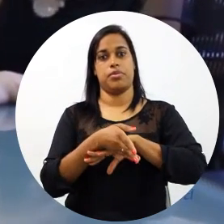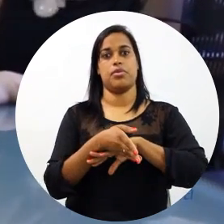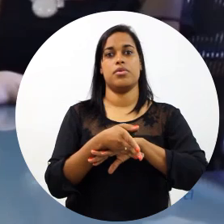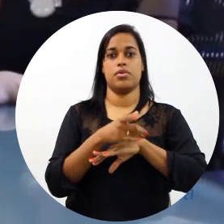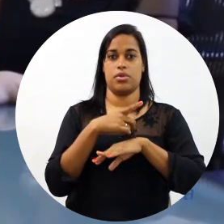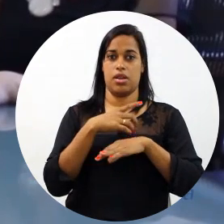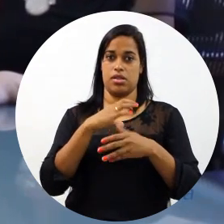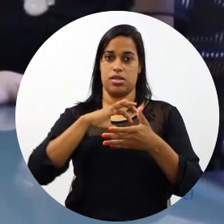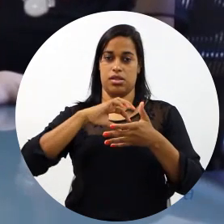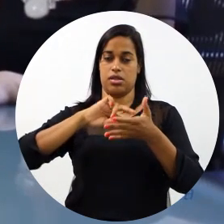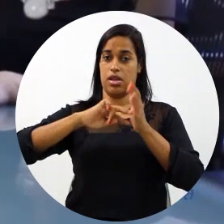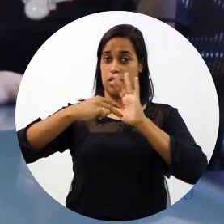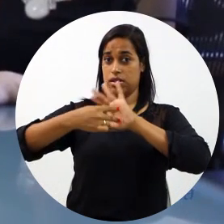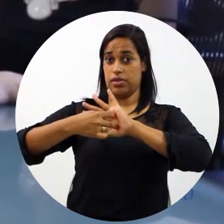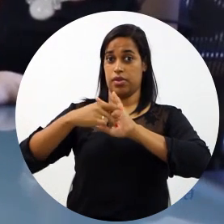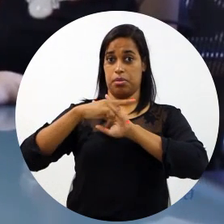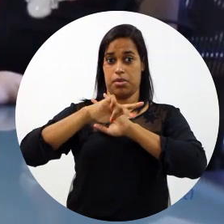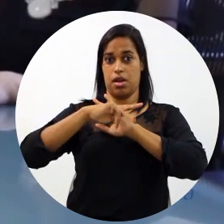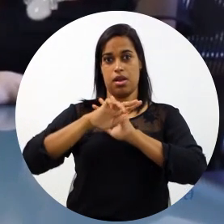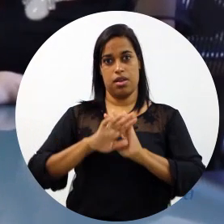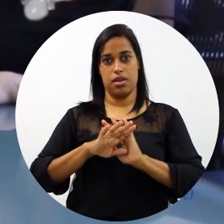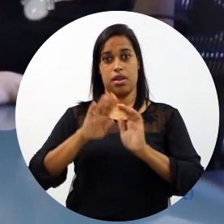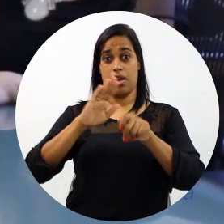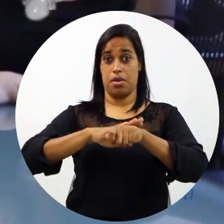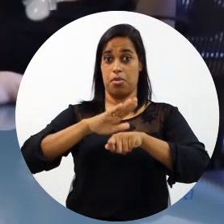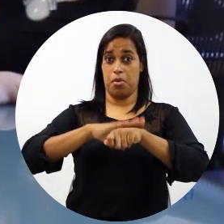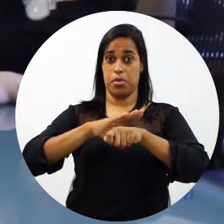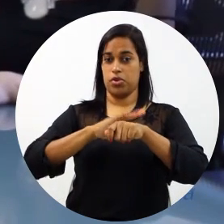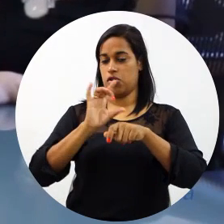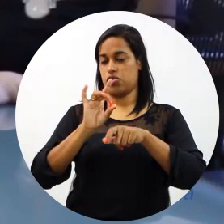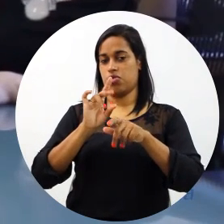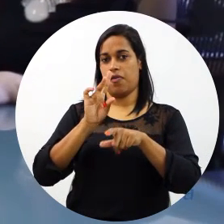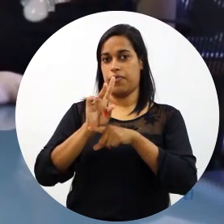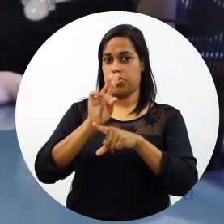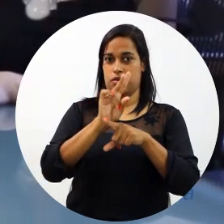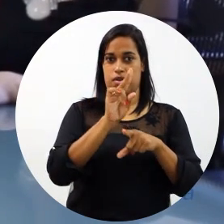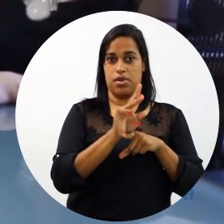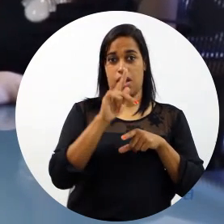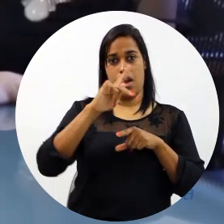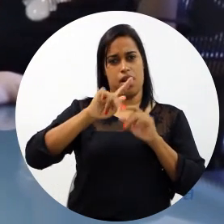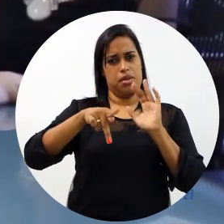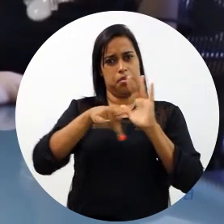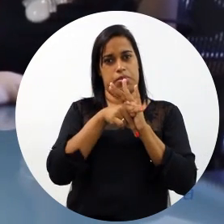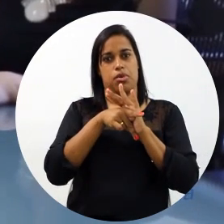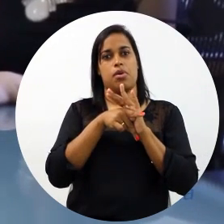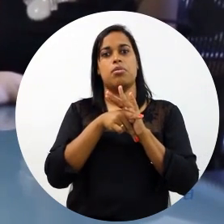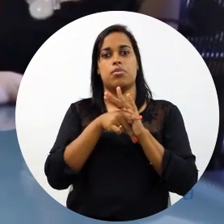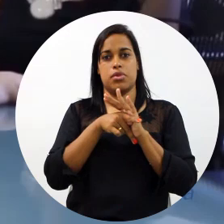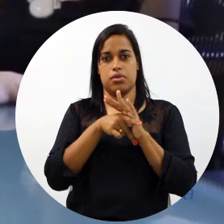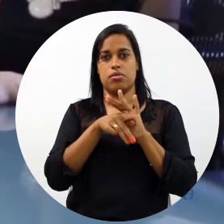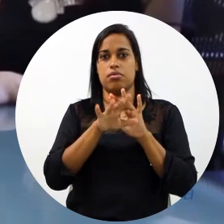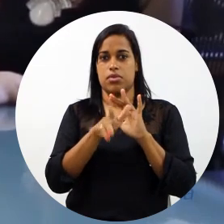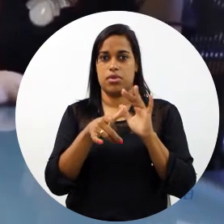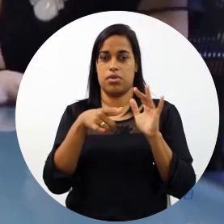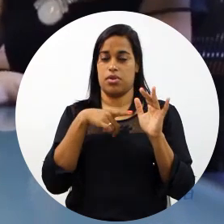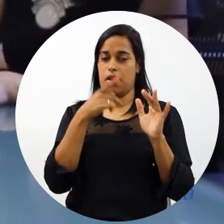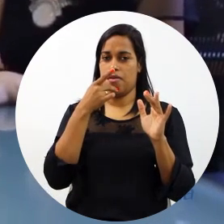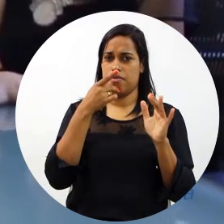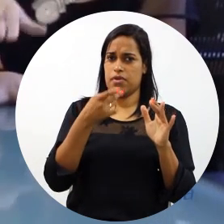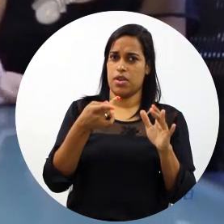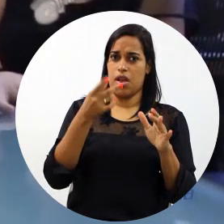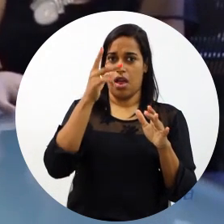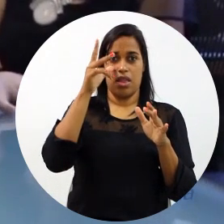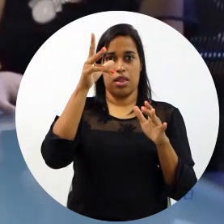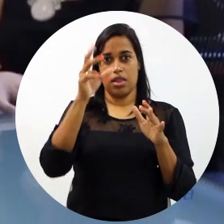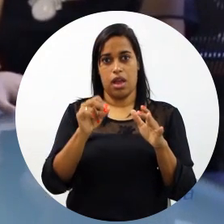tem sentido para ele. Naquele momento, você não vai precisar mais fiscalizar. Ele próprio vai se condicionando, como você bem disse, como se fosse a ideia